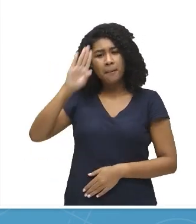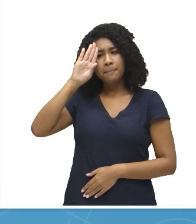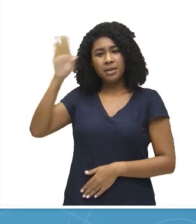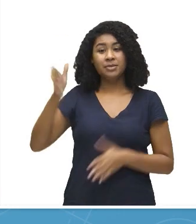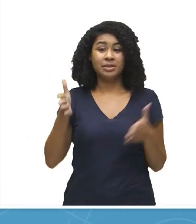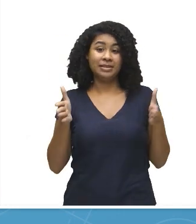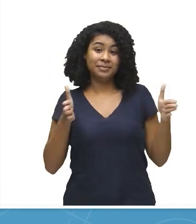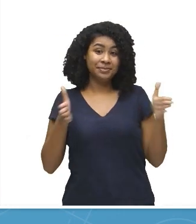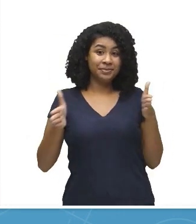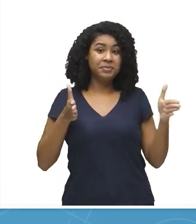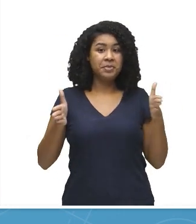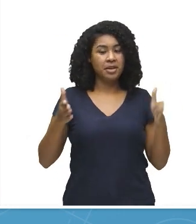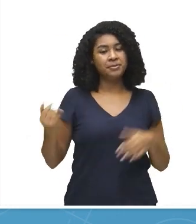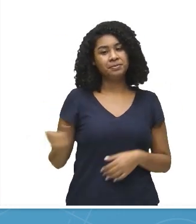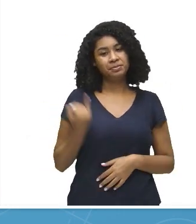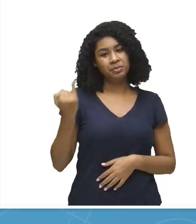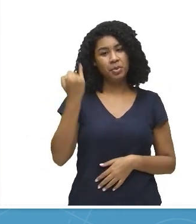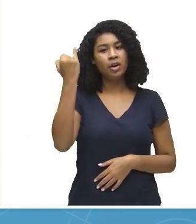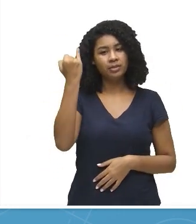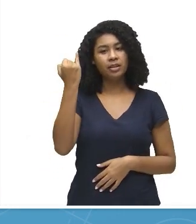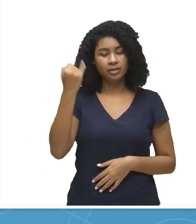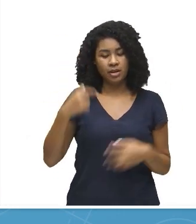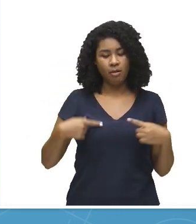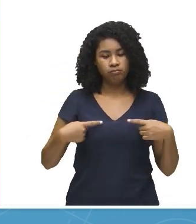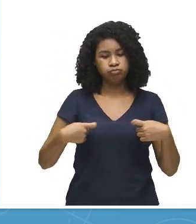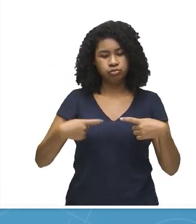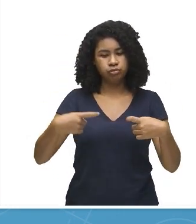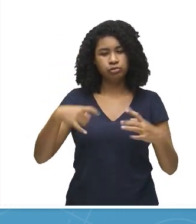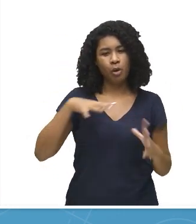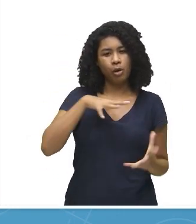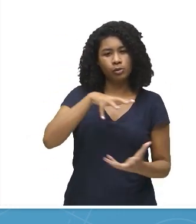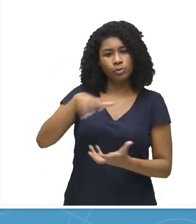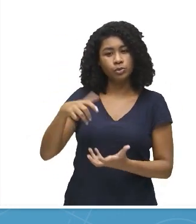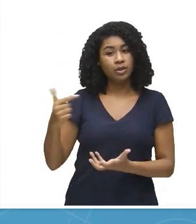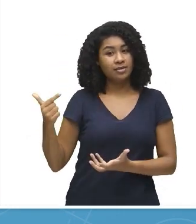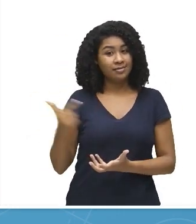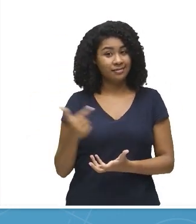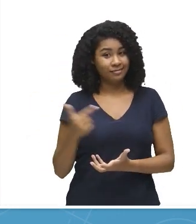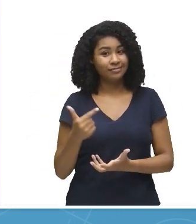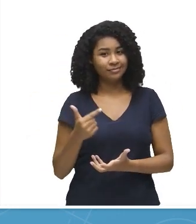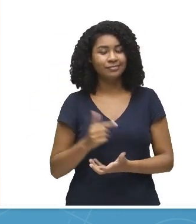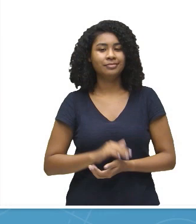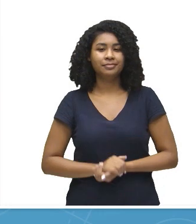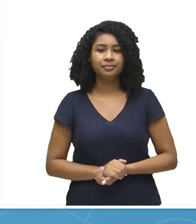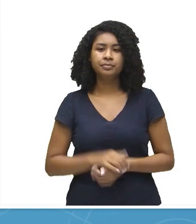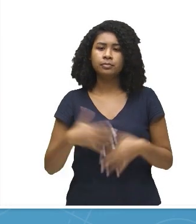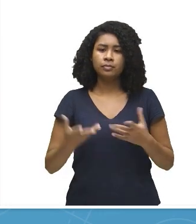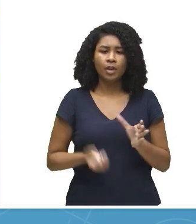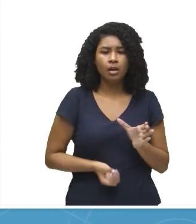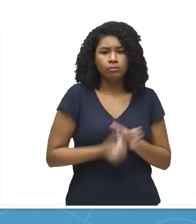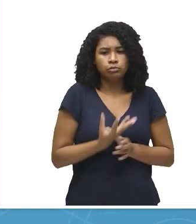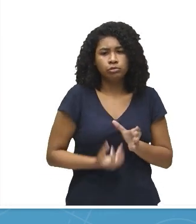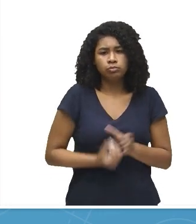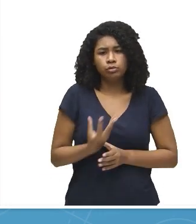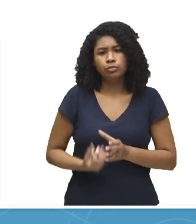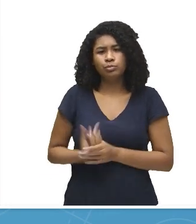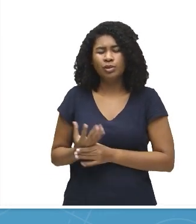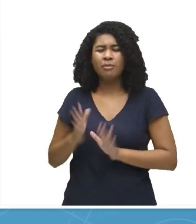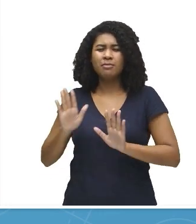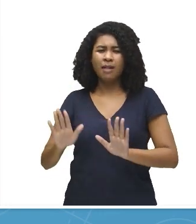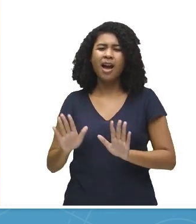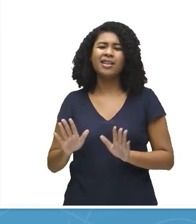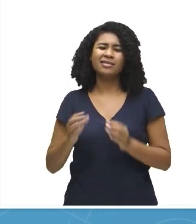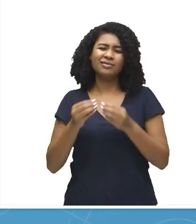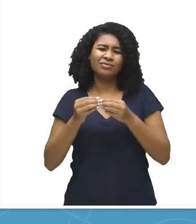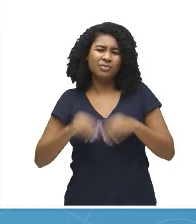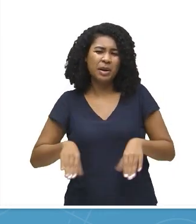durante esse conflito que foi a Segunda Guerra Mundial. Então, consequentemente, a produção foi prejudicada, entre